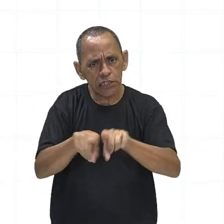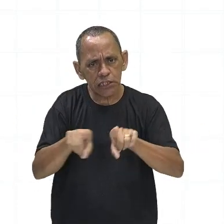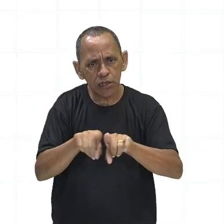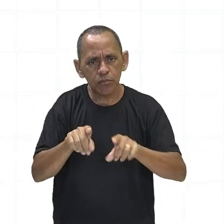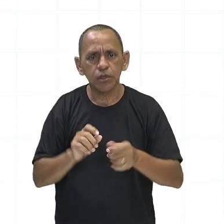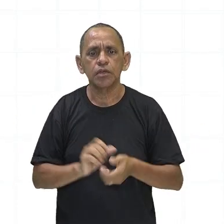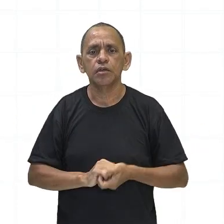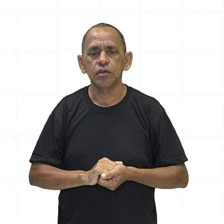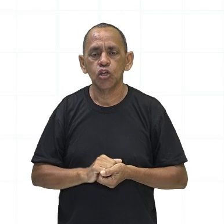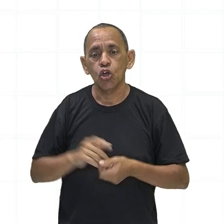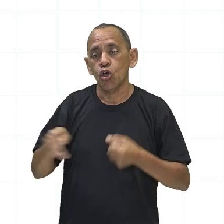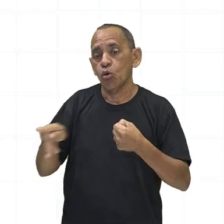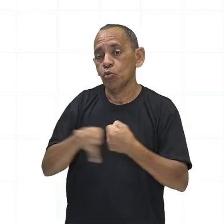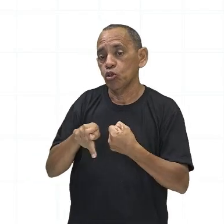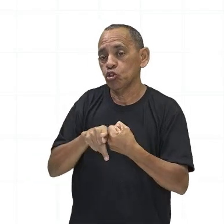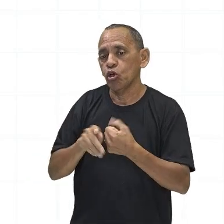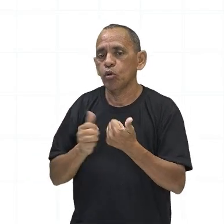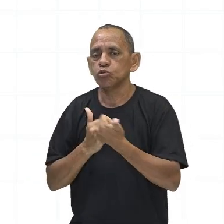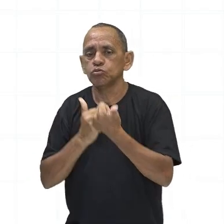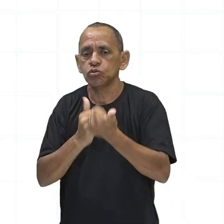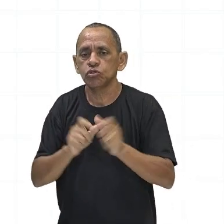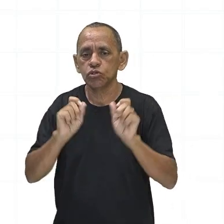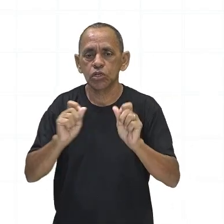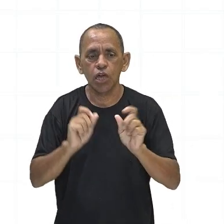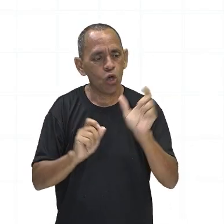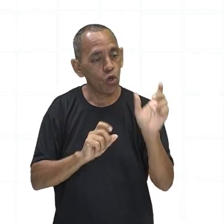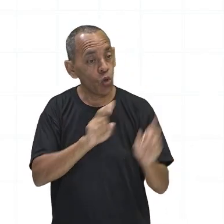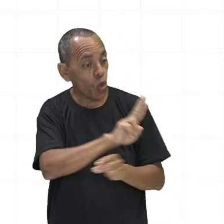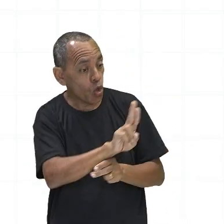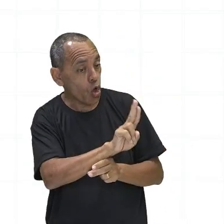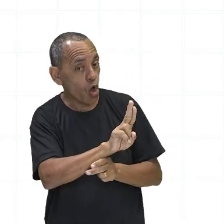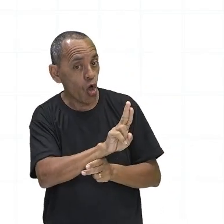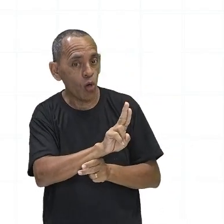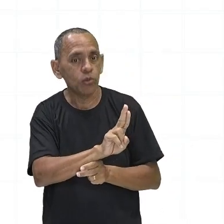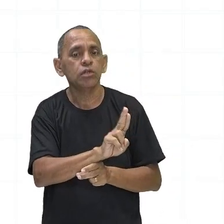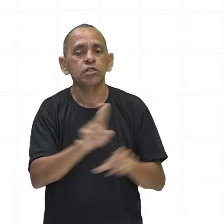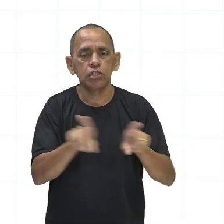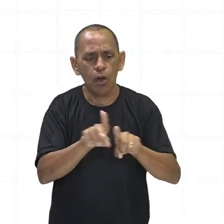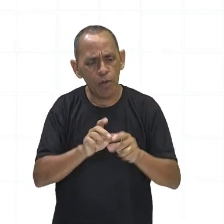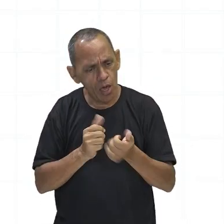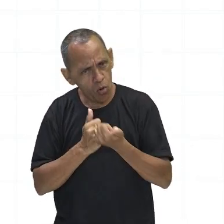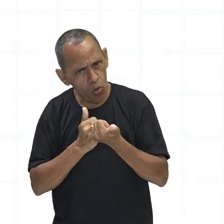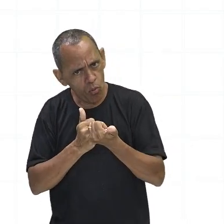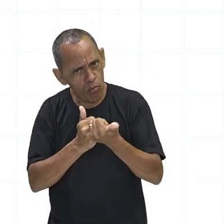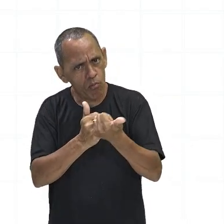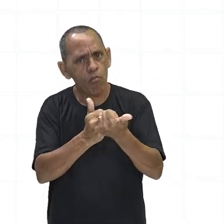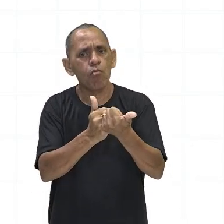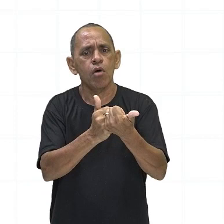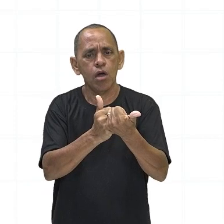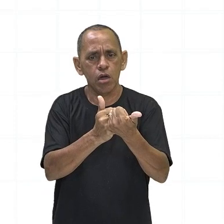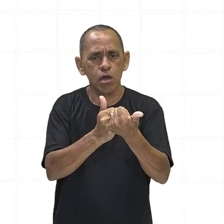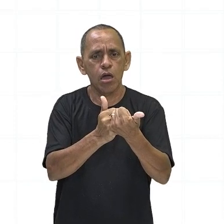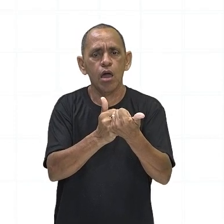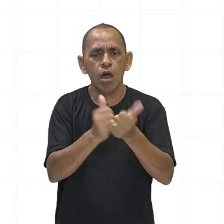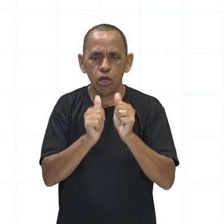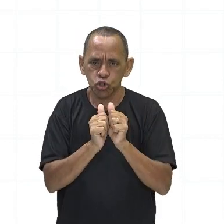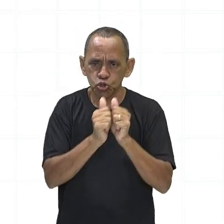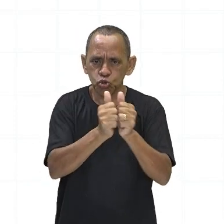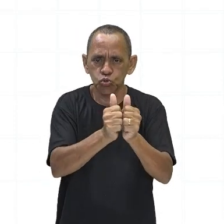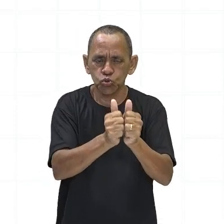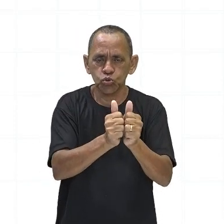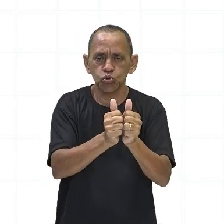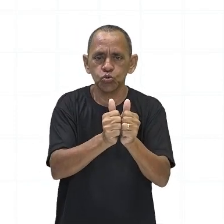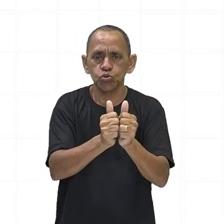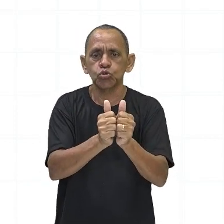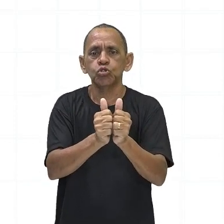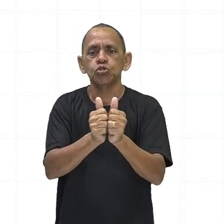que o pronome ele vai substituir o nome, ele vai acompanhar o nome, ele vai substituir, nesse caso o nome